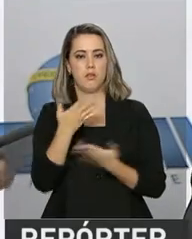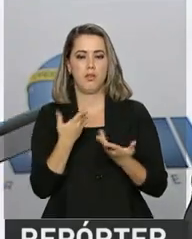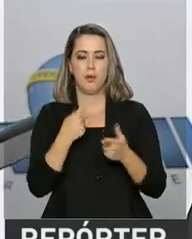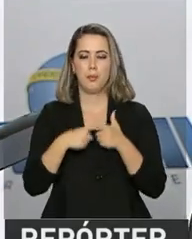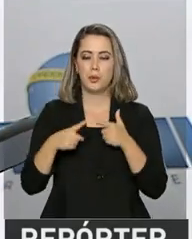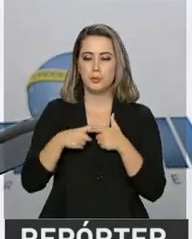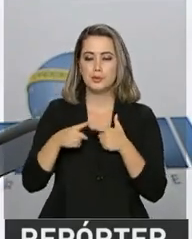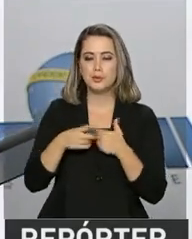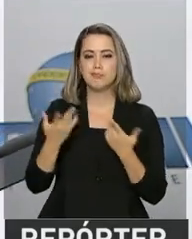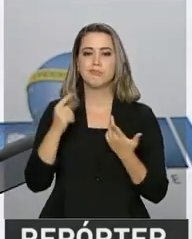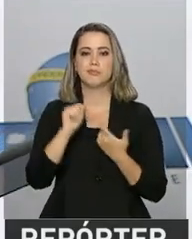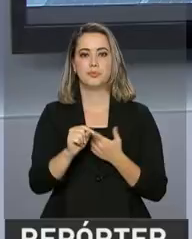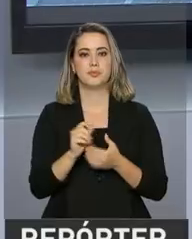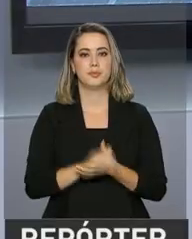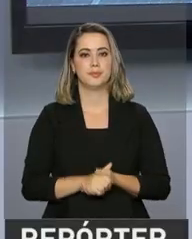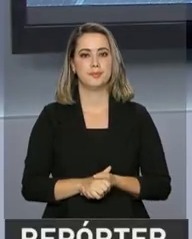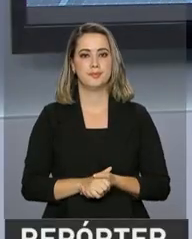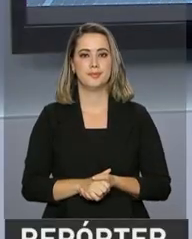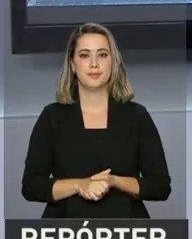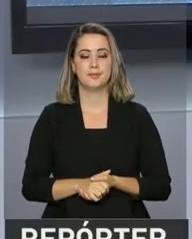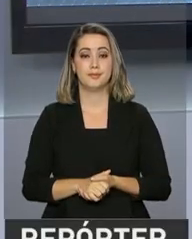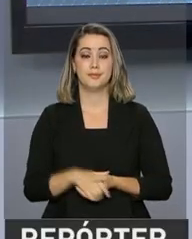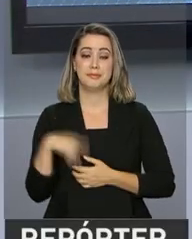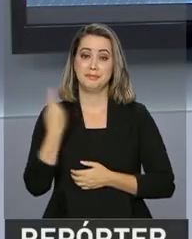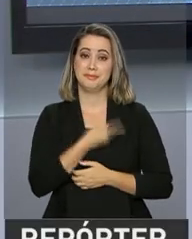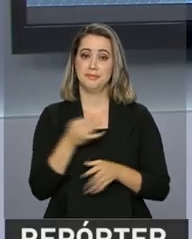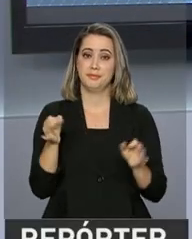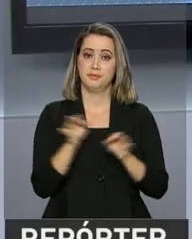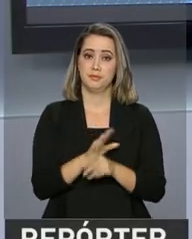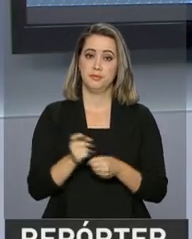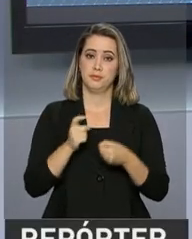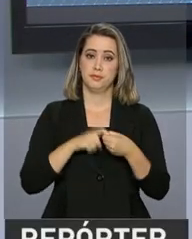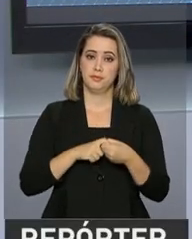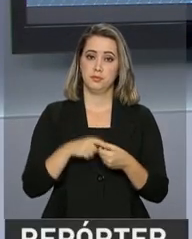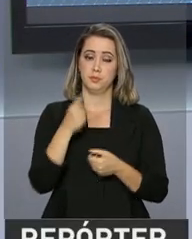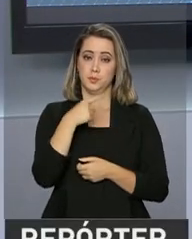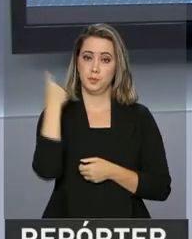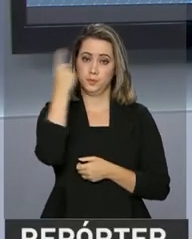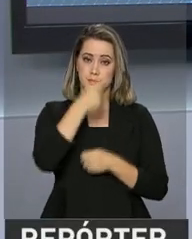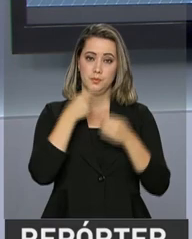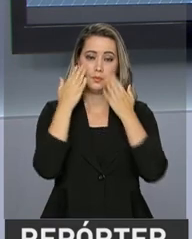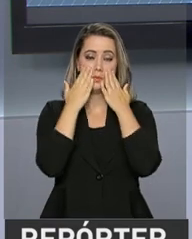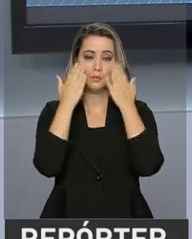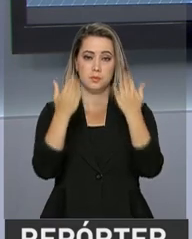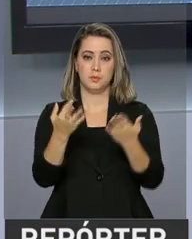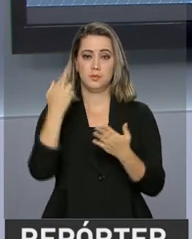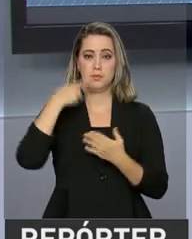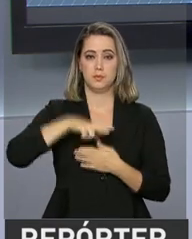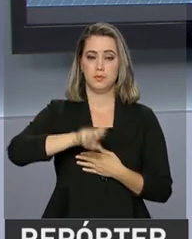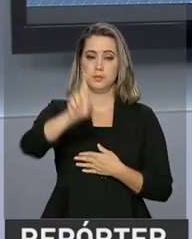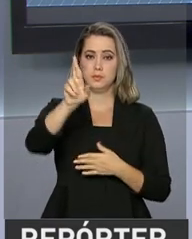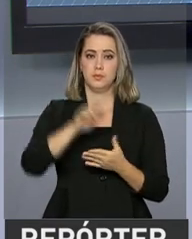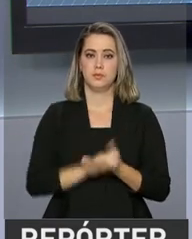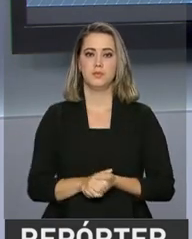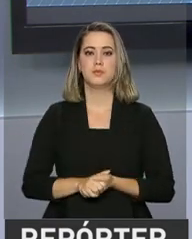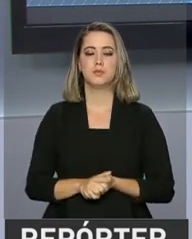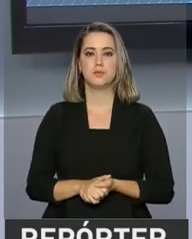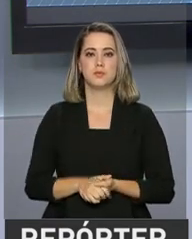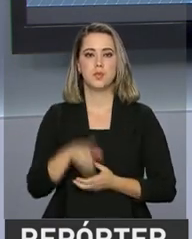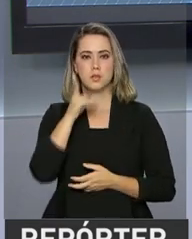não são os mais adequados nós ficamos por aqui Voltaremos em uma hora na próxima edição do repórter